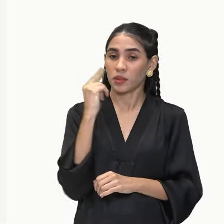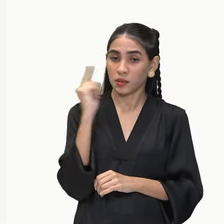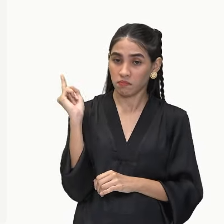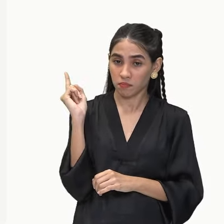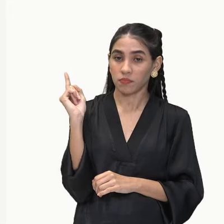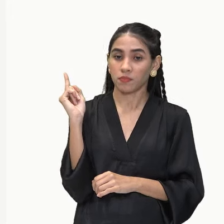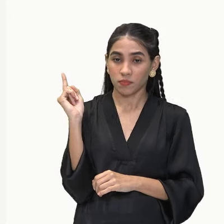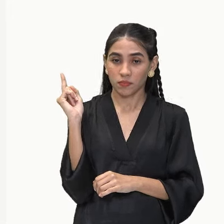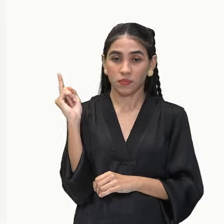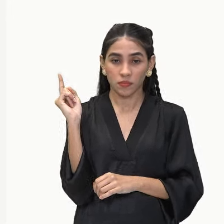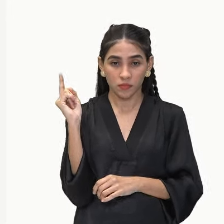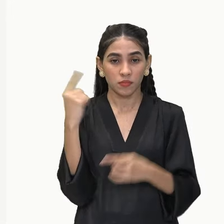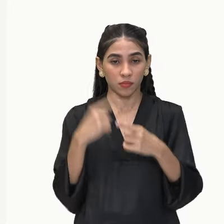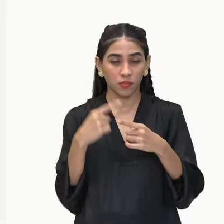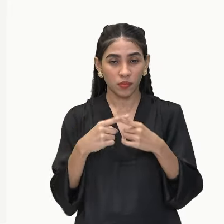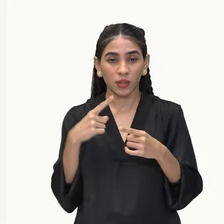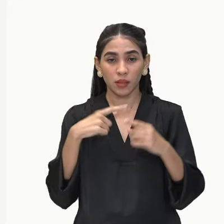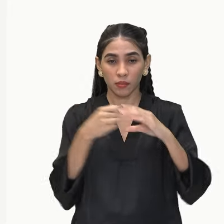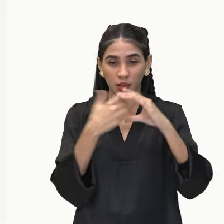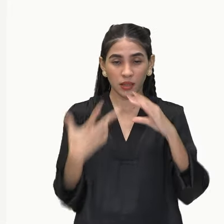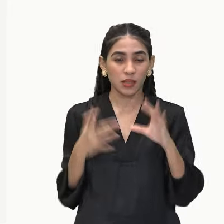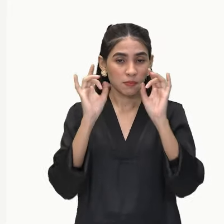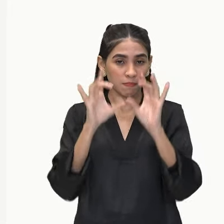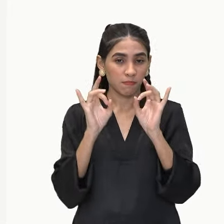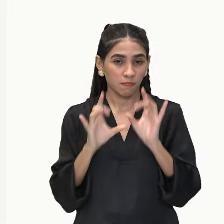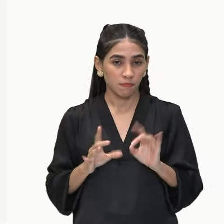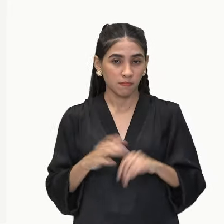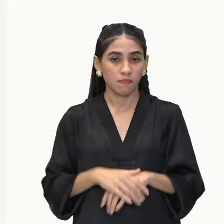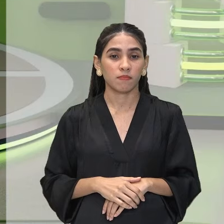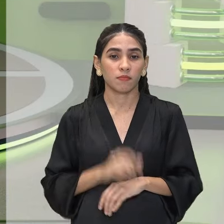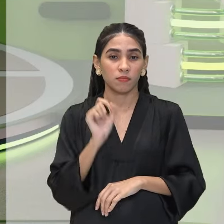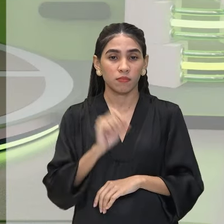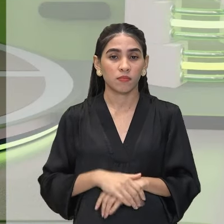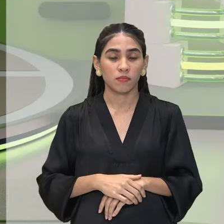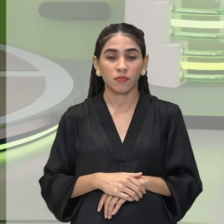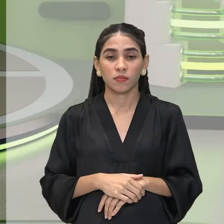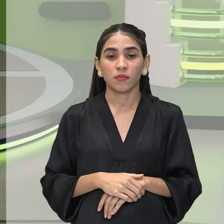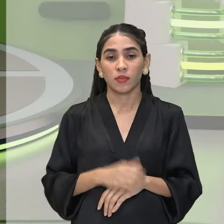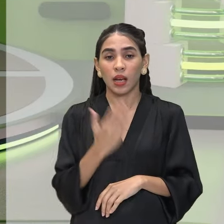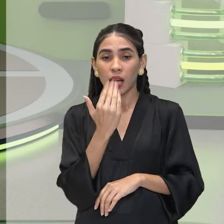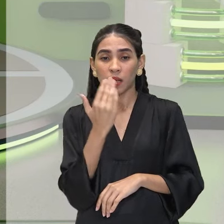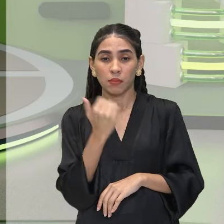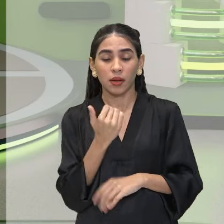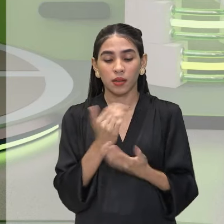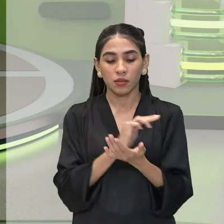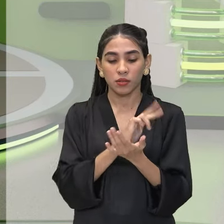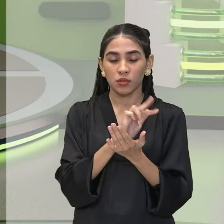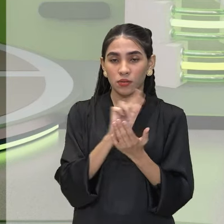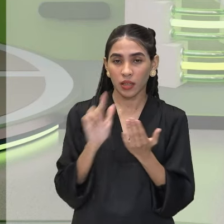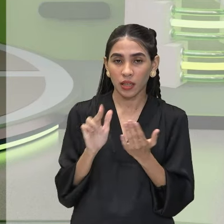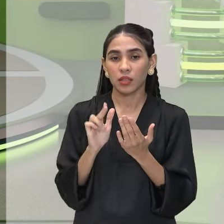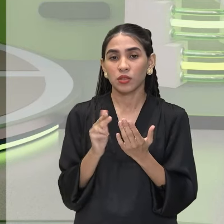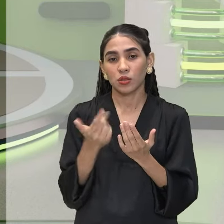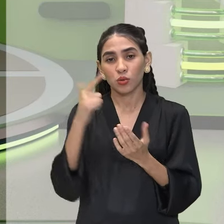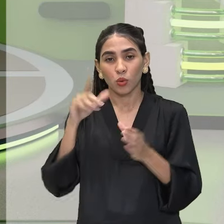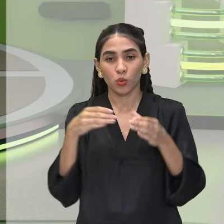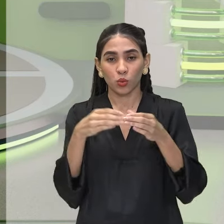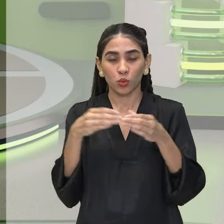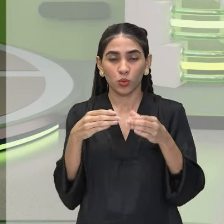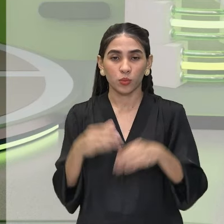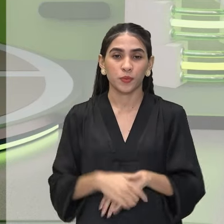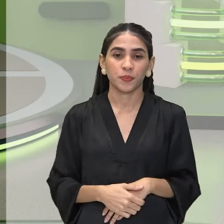grande por conta dessa característica de se alimentar, diferenciada de outros indivíduos dentro do